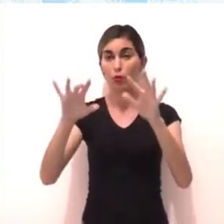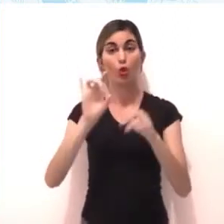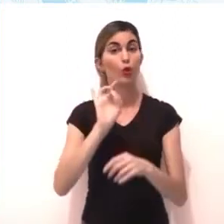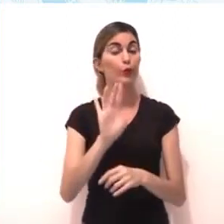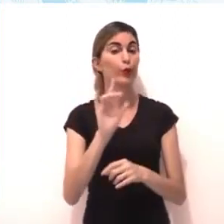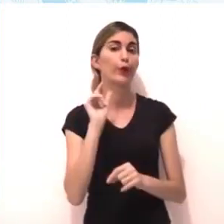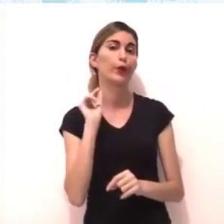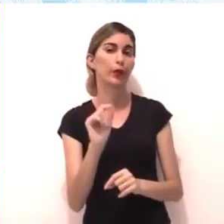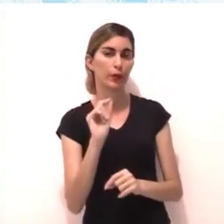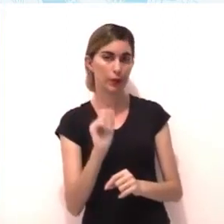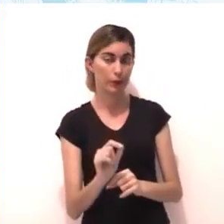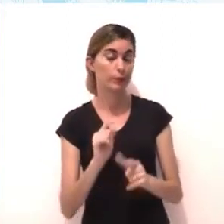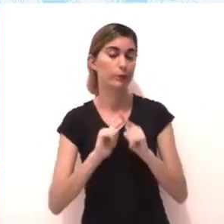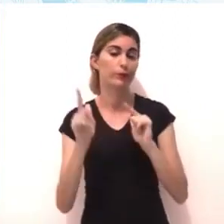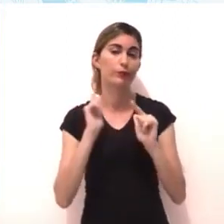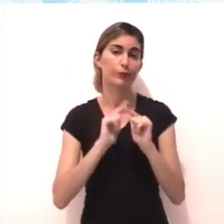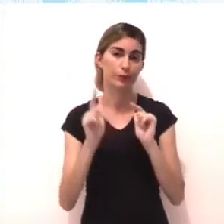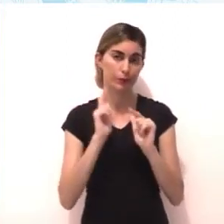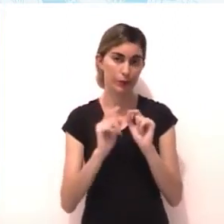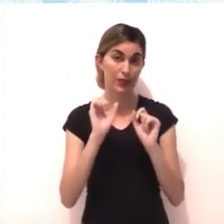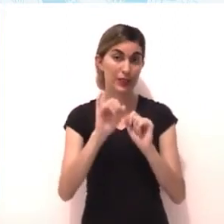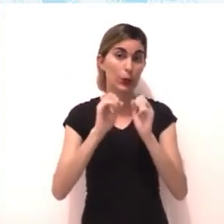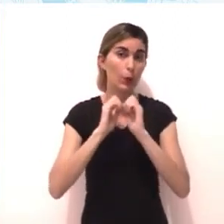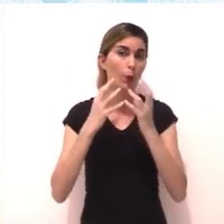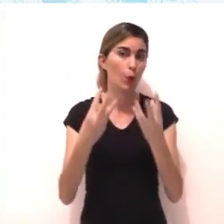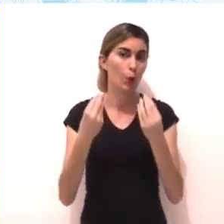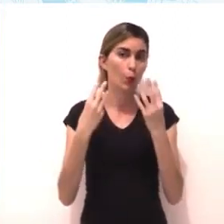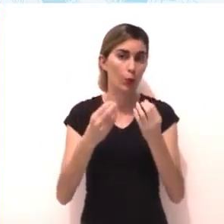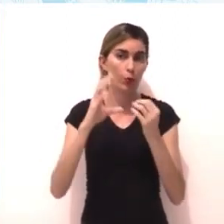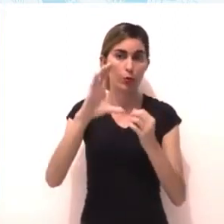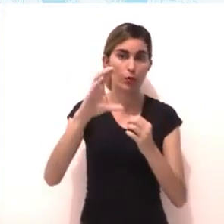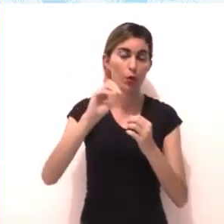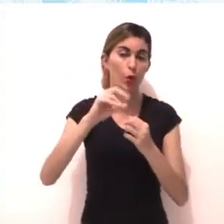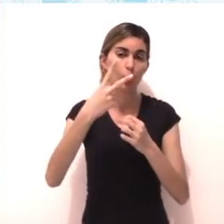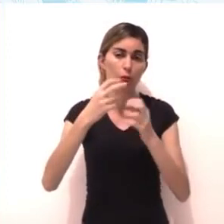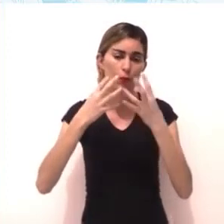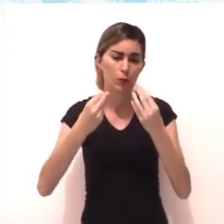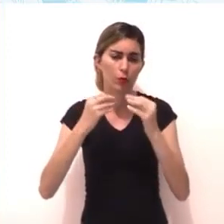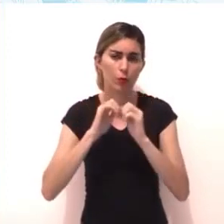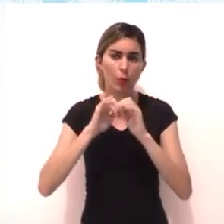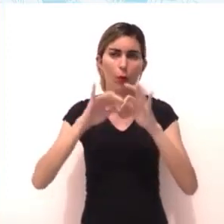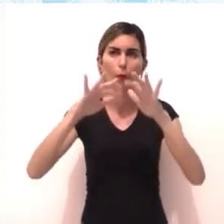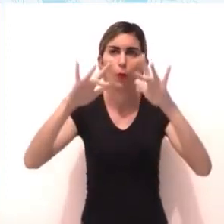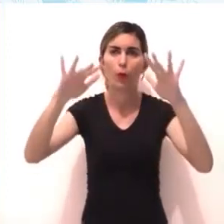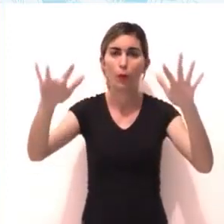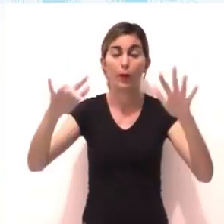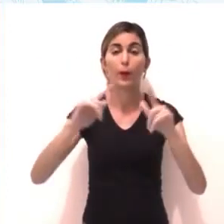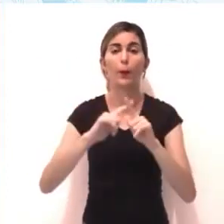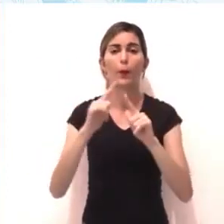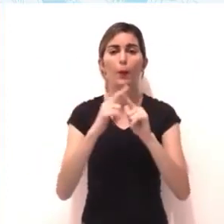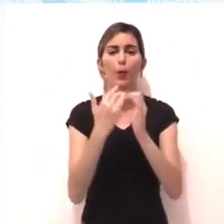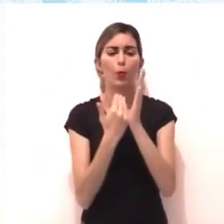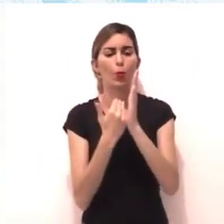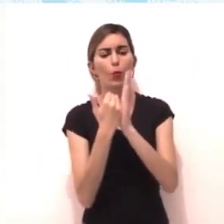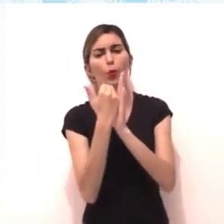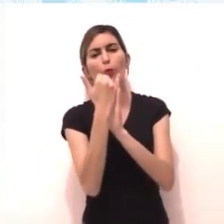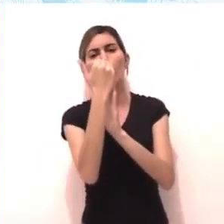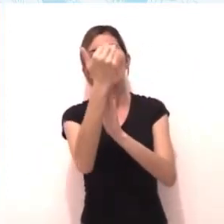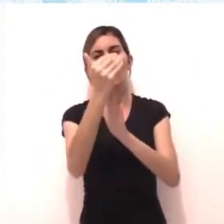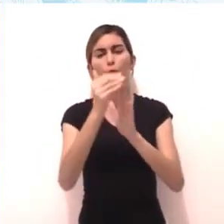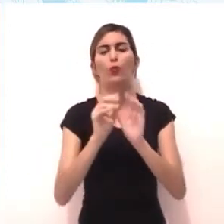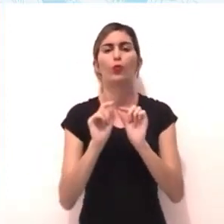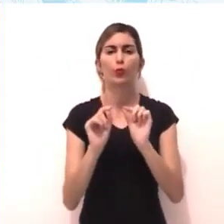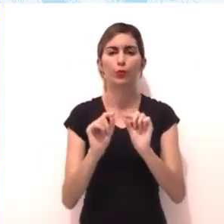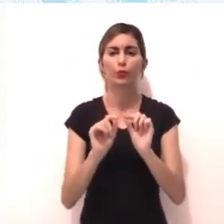Só que existe um problema. Se a gente liberar muito gás carbônico para a atmosfera, o acúmulo desse